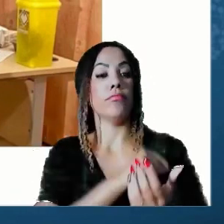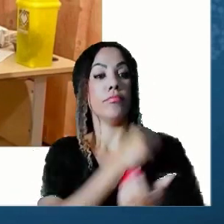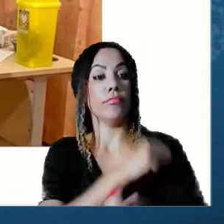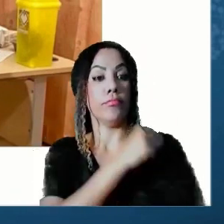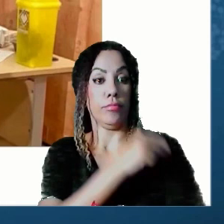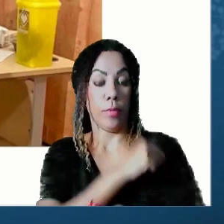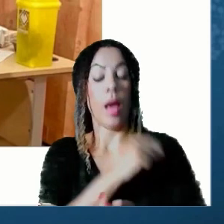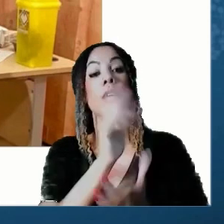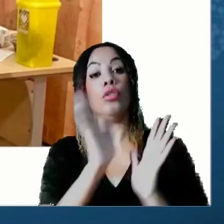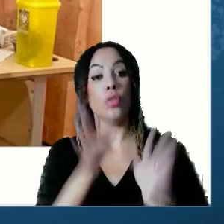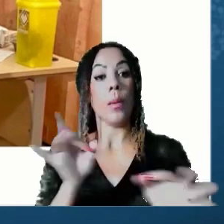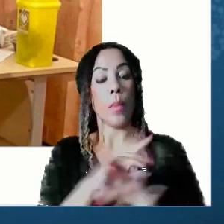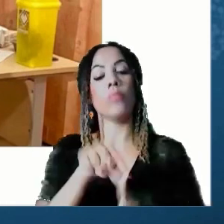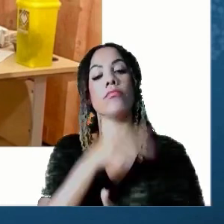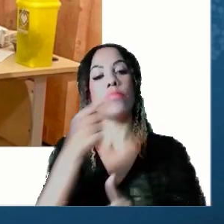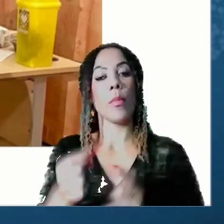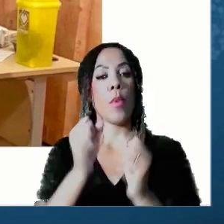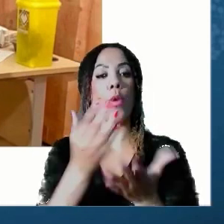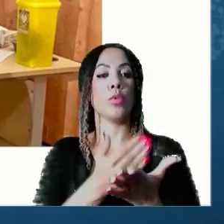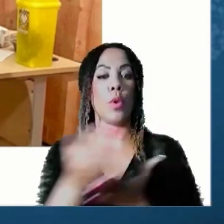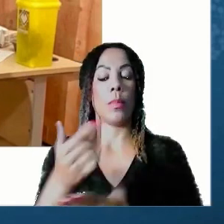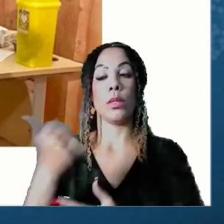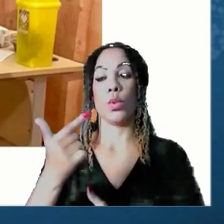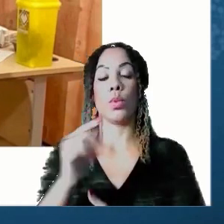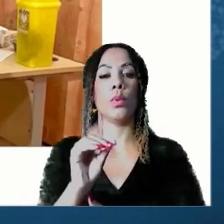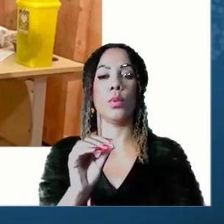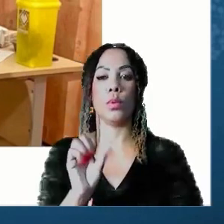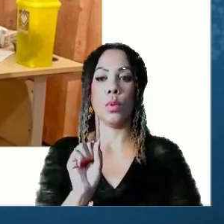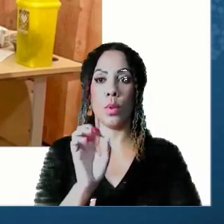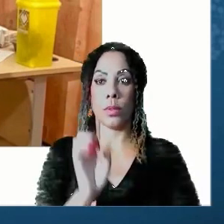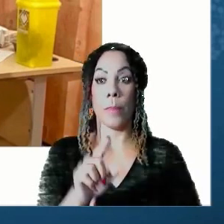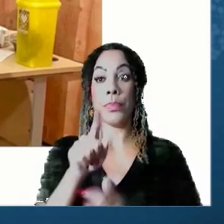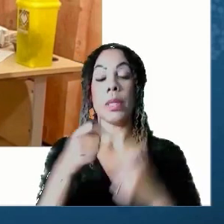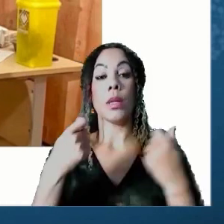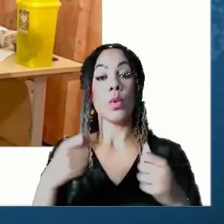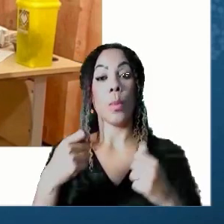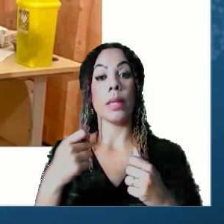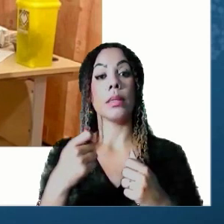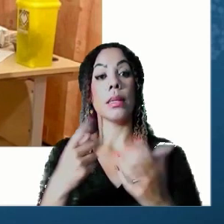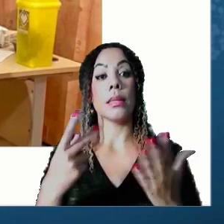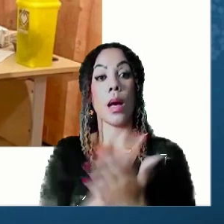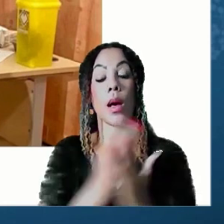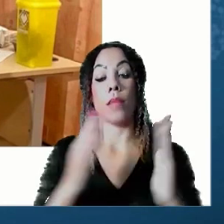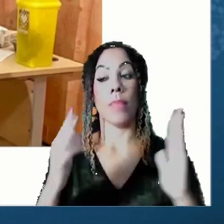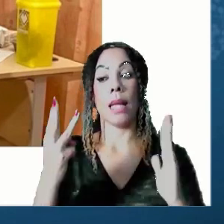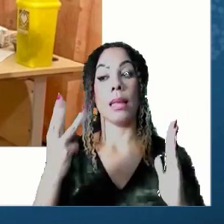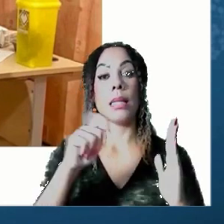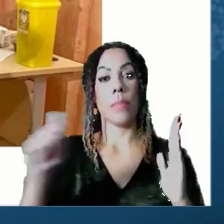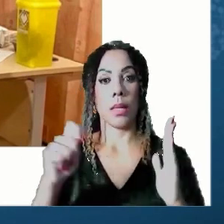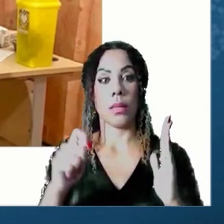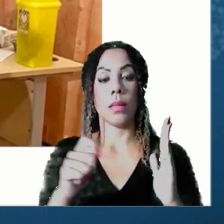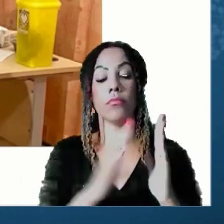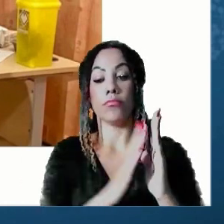aplicar as segundas doses. E isso teria que acontecer com 3 meses de intervalo de 3